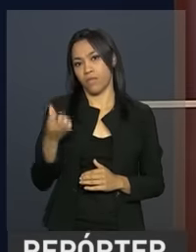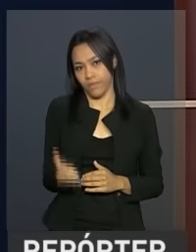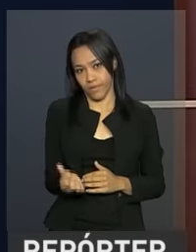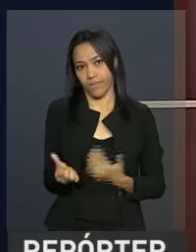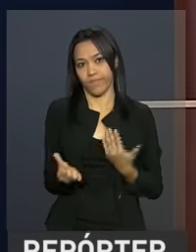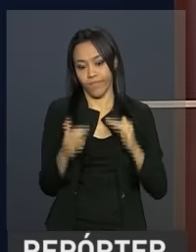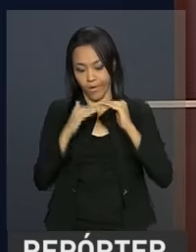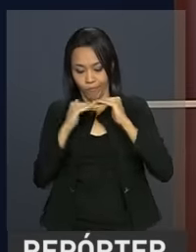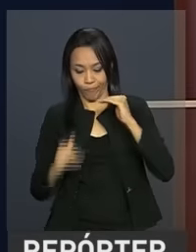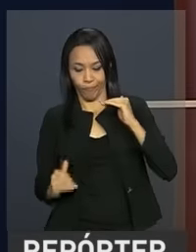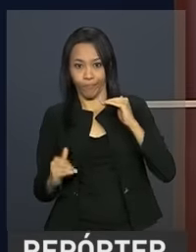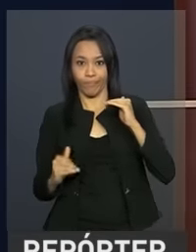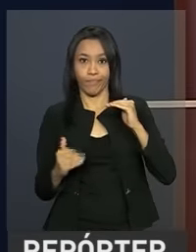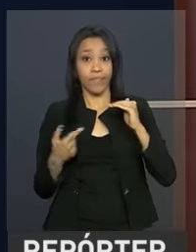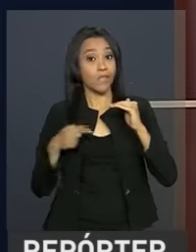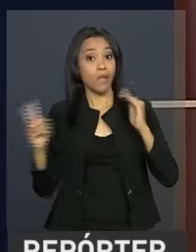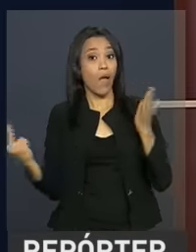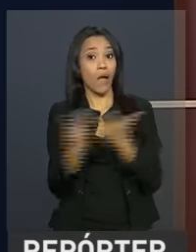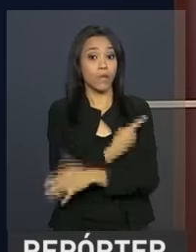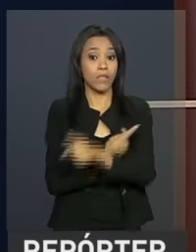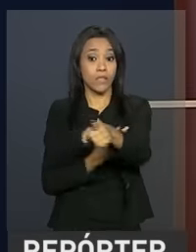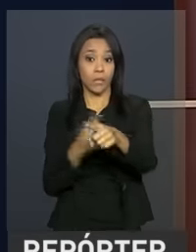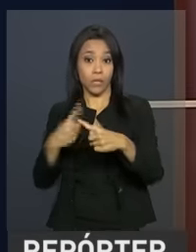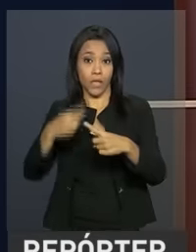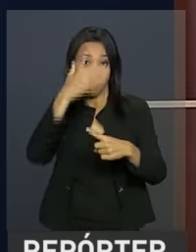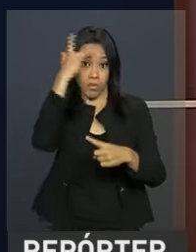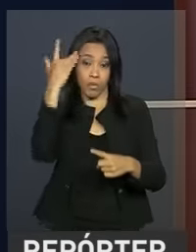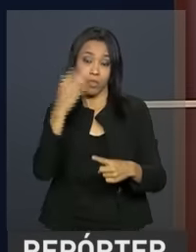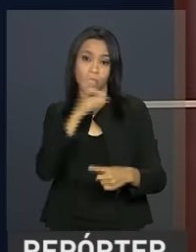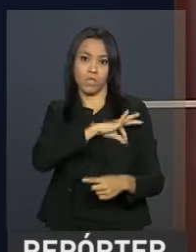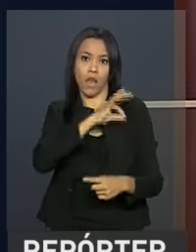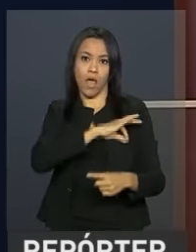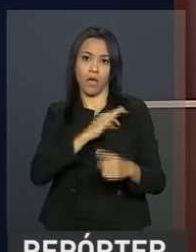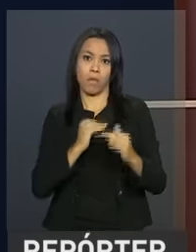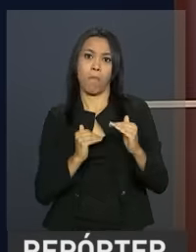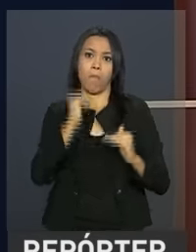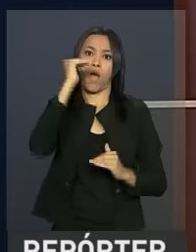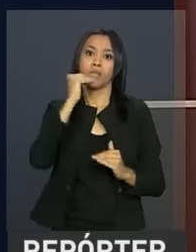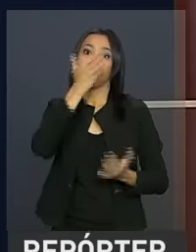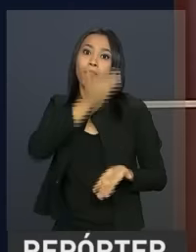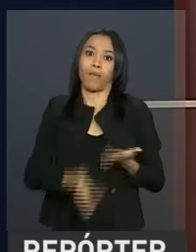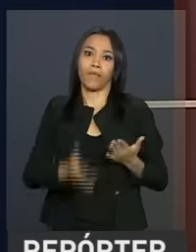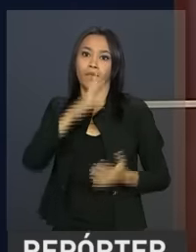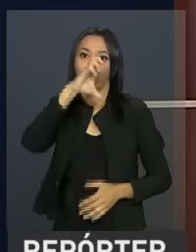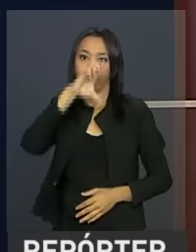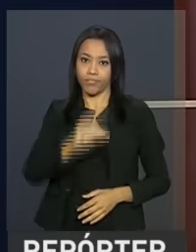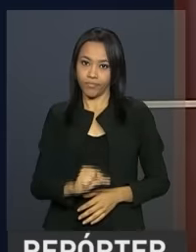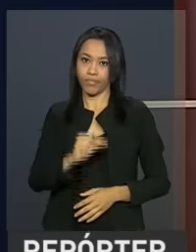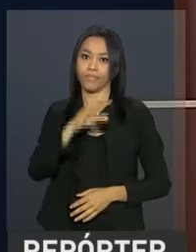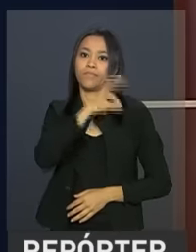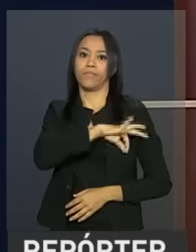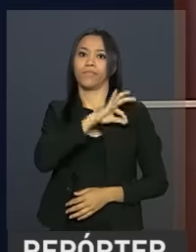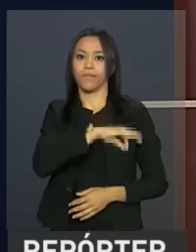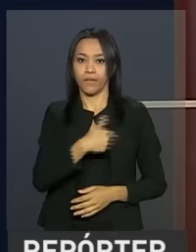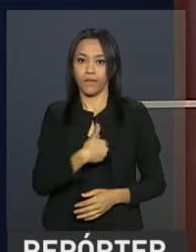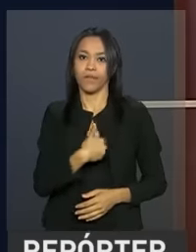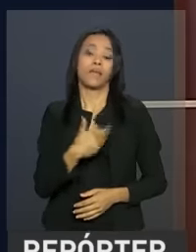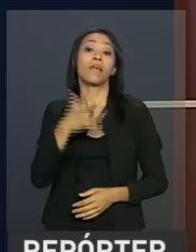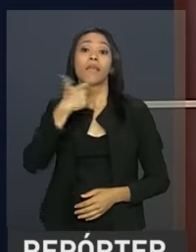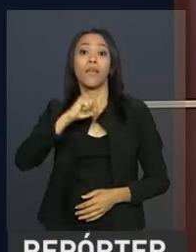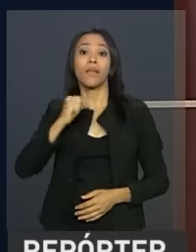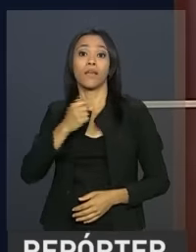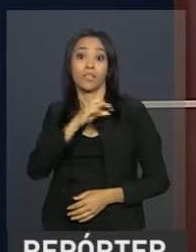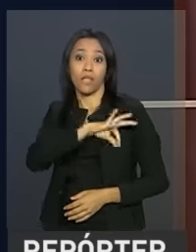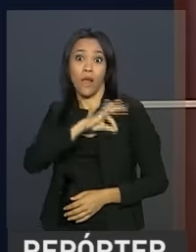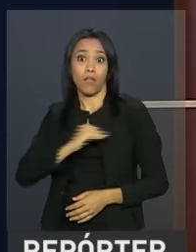redução se deu porque as pessoas que ganhavam mais é que perderam mais com essa redução do rendimento, tá? Ou seja, quem ganhava